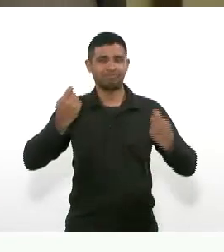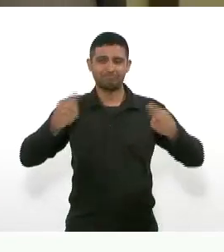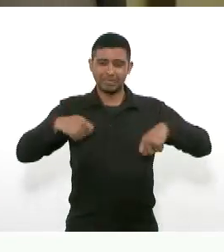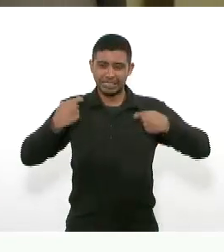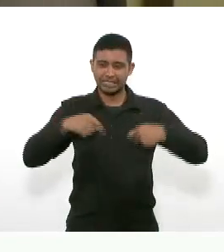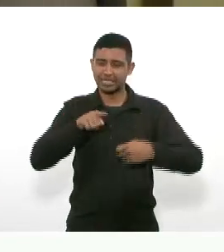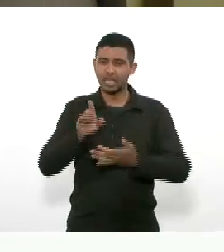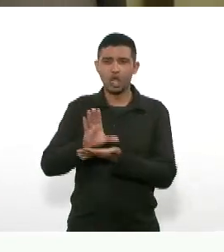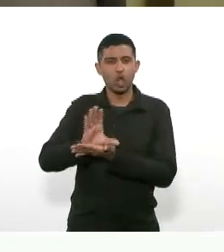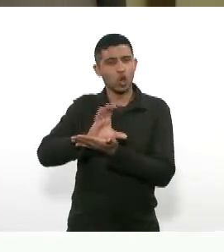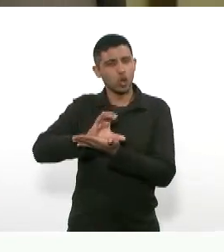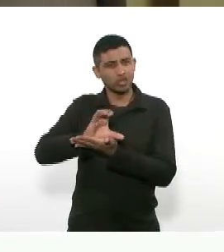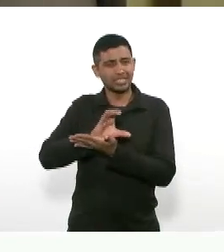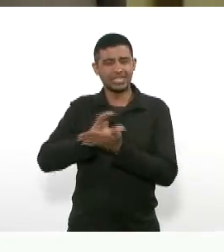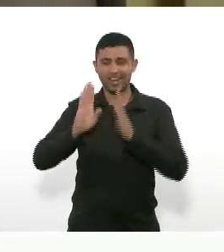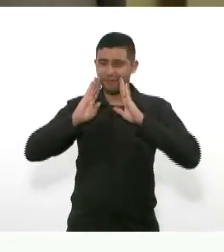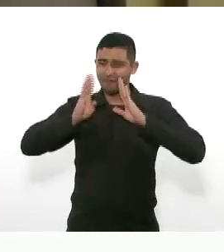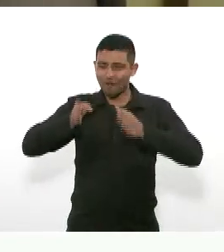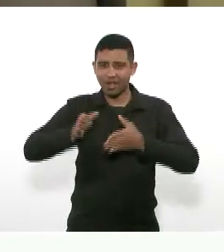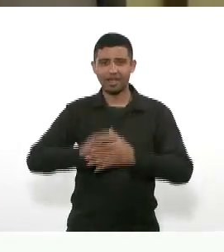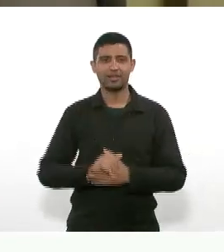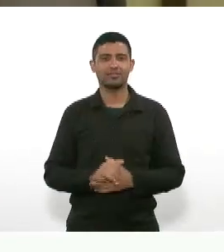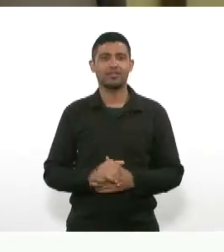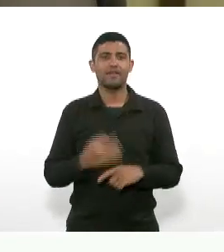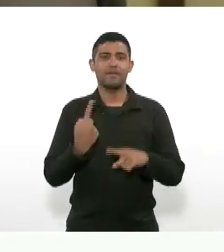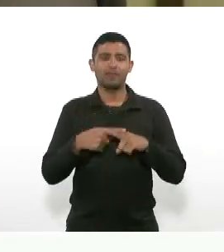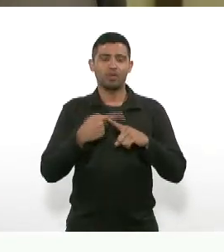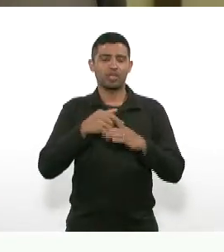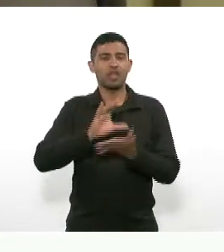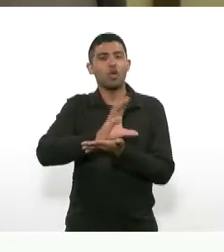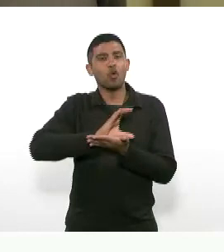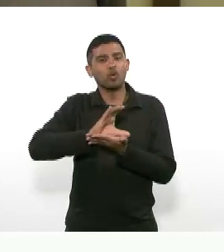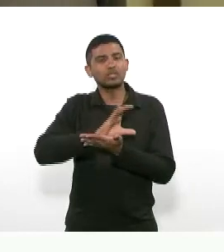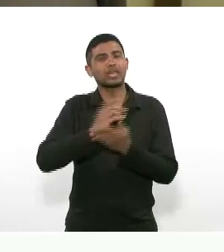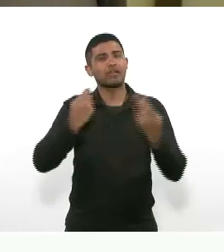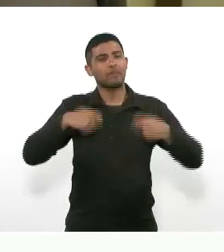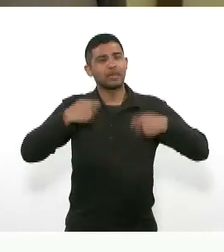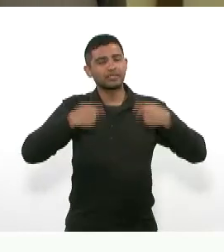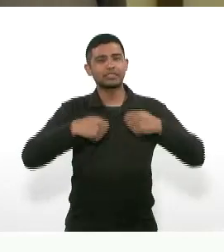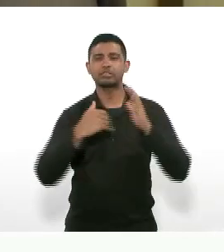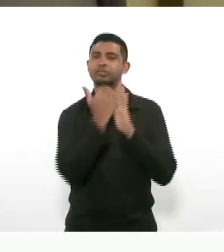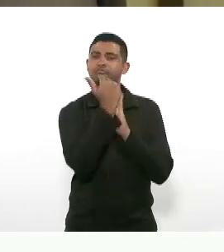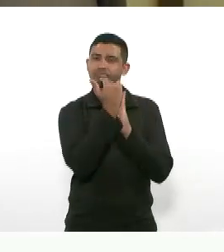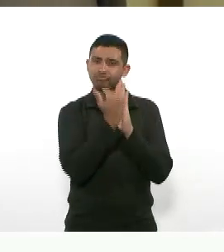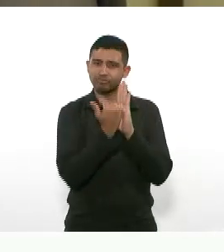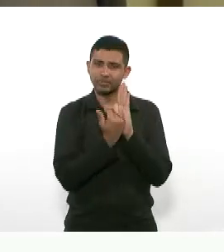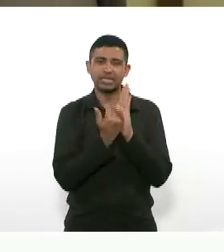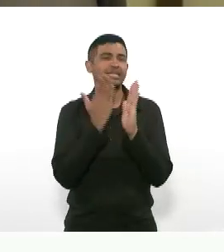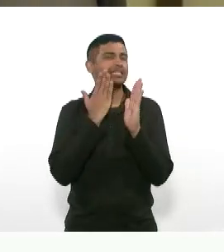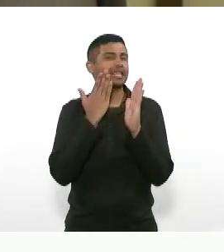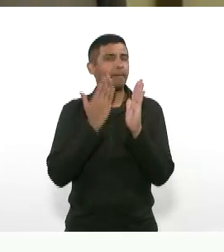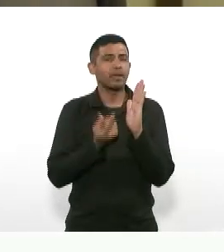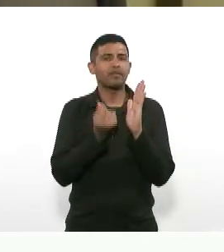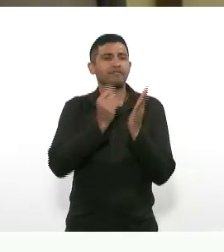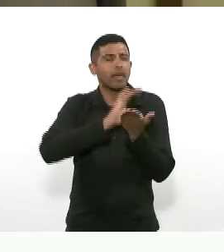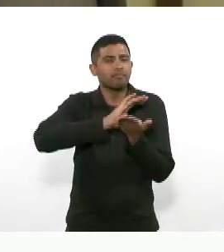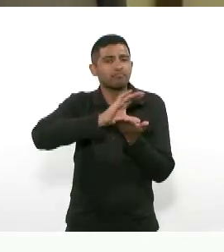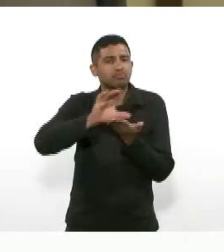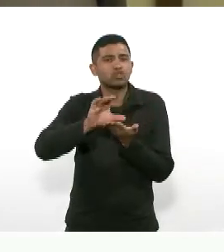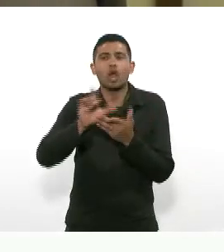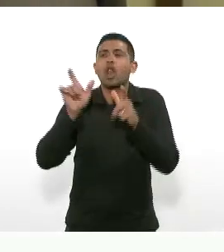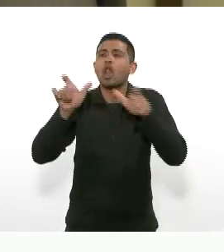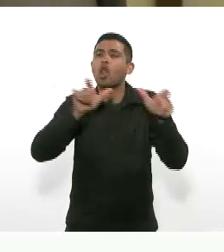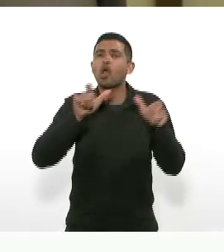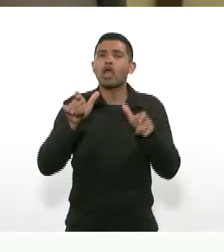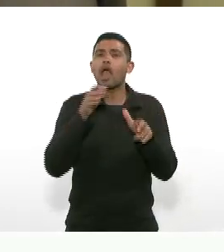mais específico. Por quê? Porque esse conselho ele precisa tratar da destinação das verbas que vem por